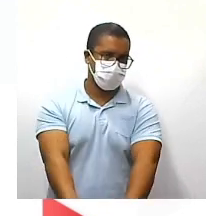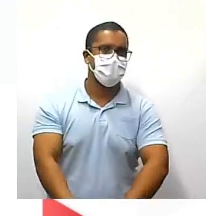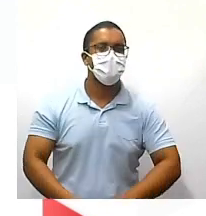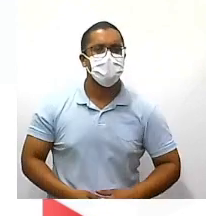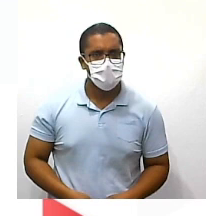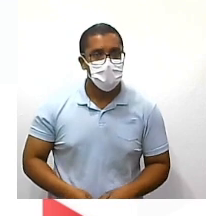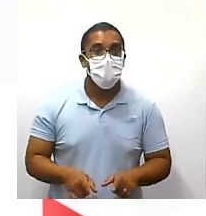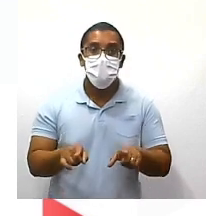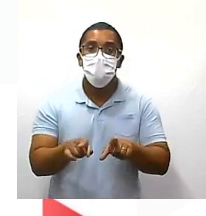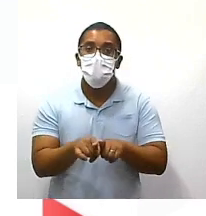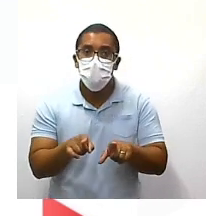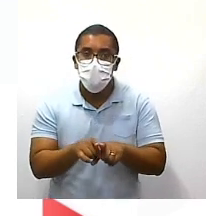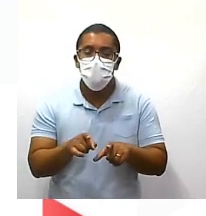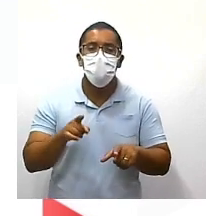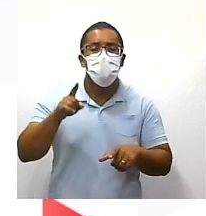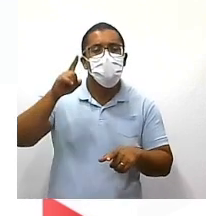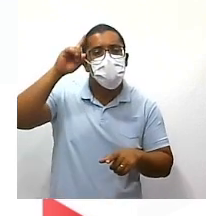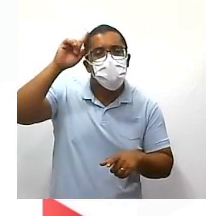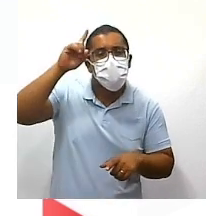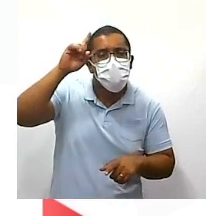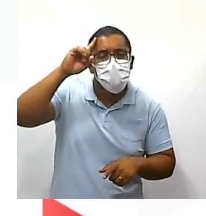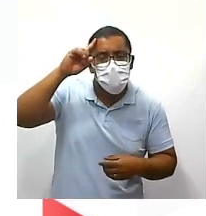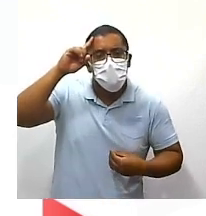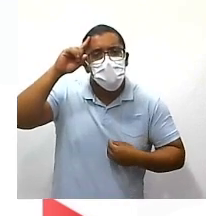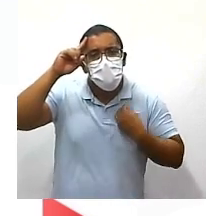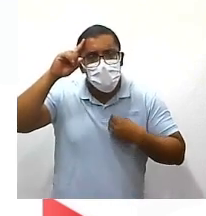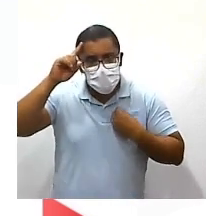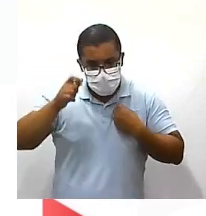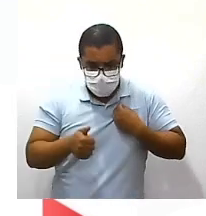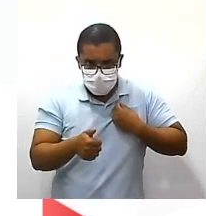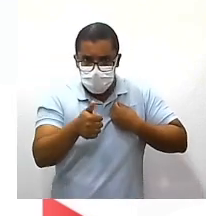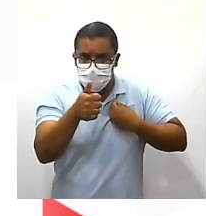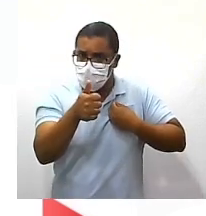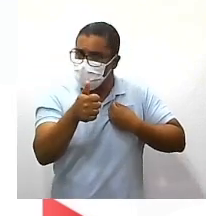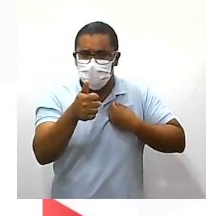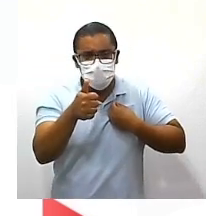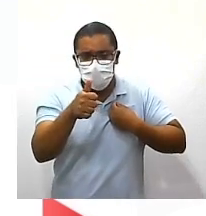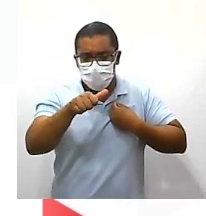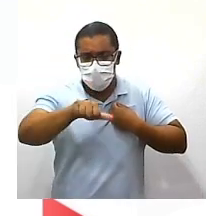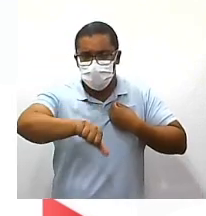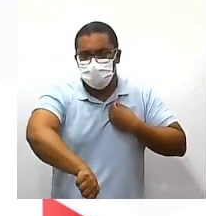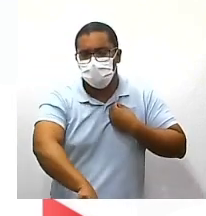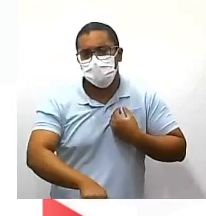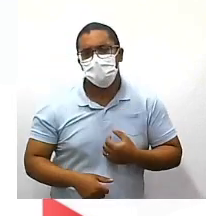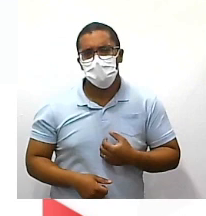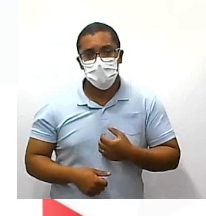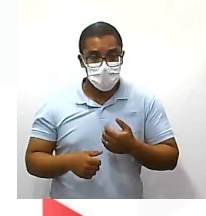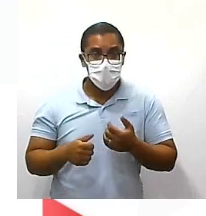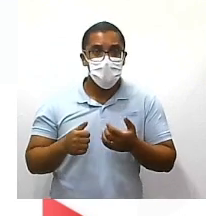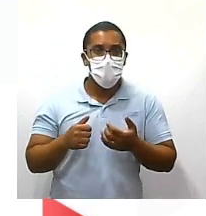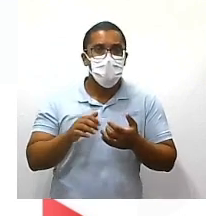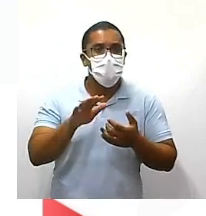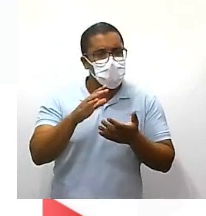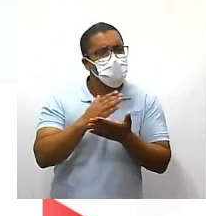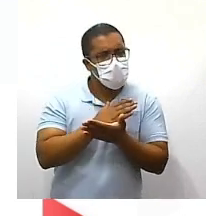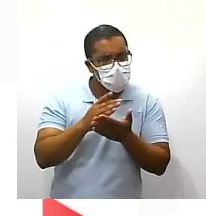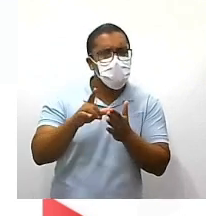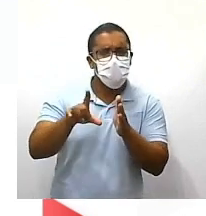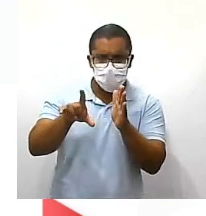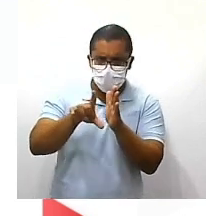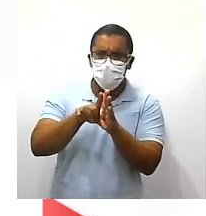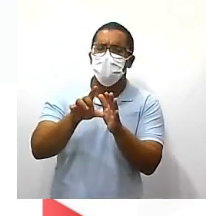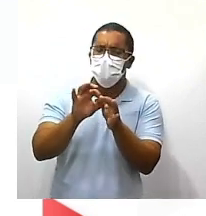prejudicar a rotina e a qualidade de vida dos seus usuários. Mesmo as substâncias que são